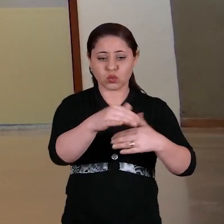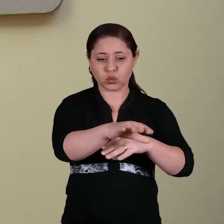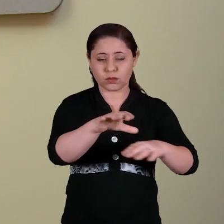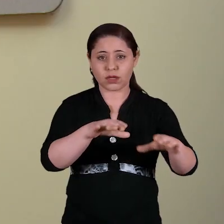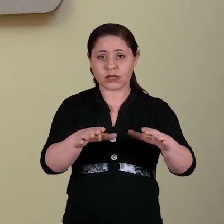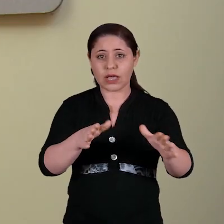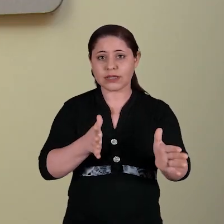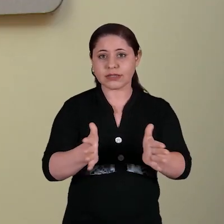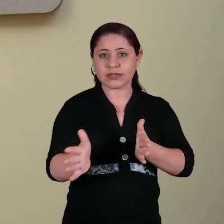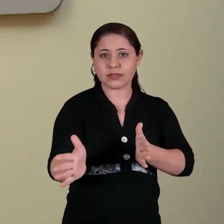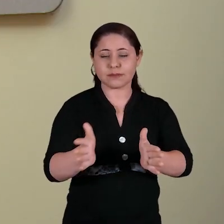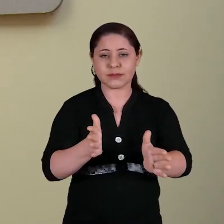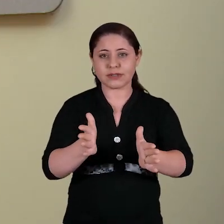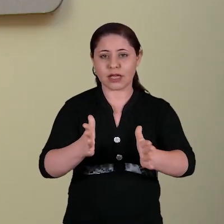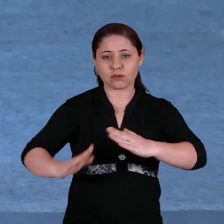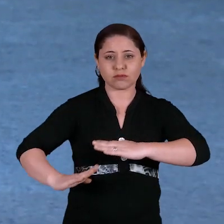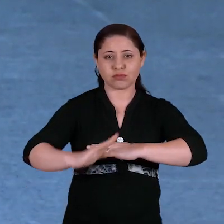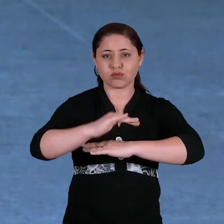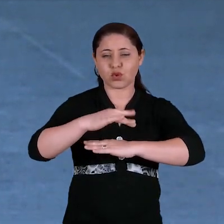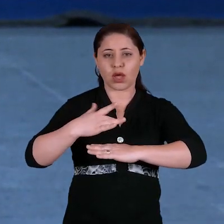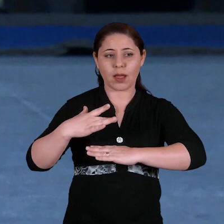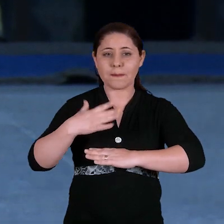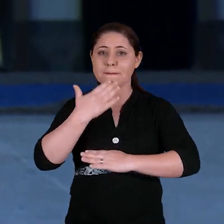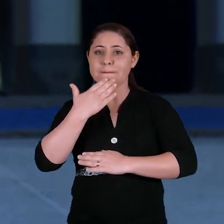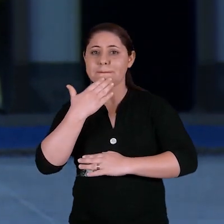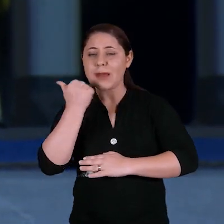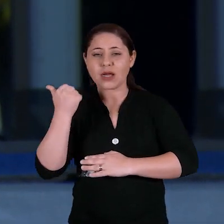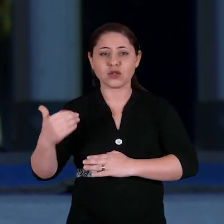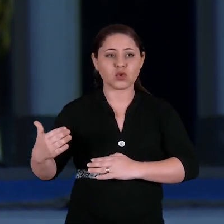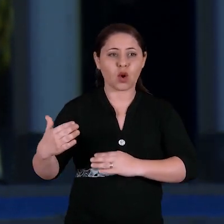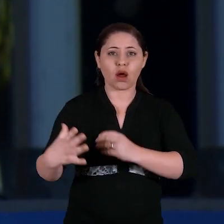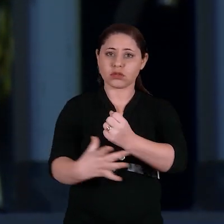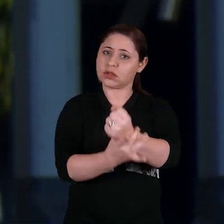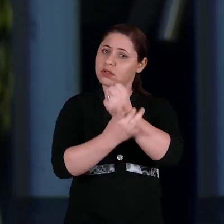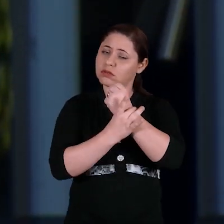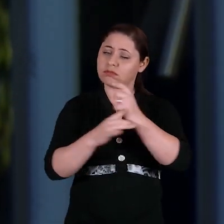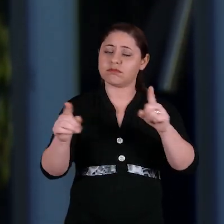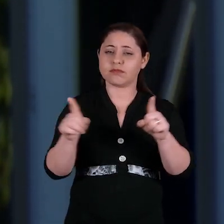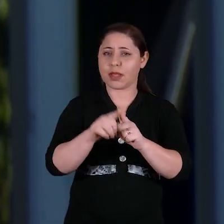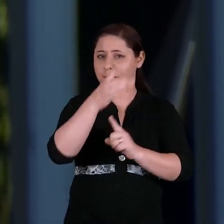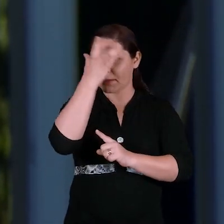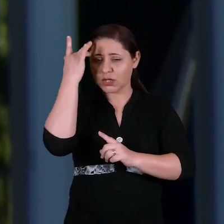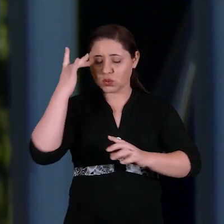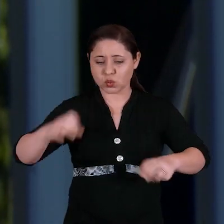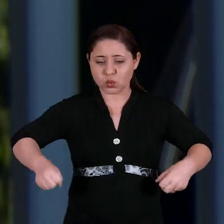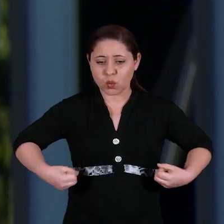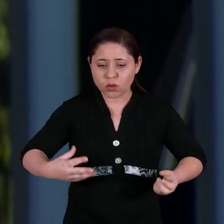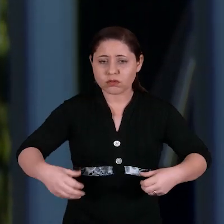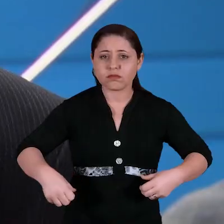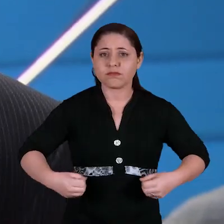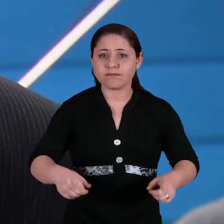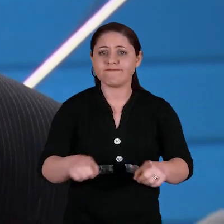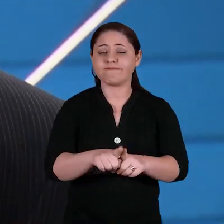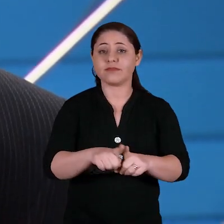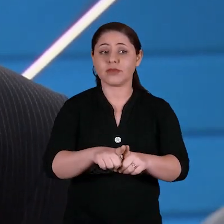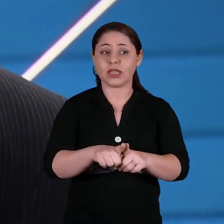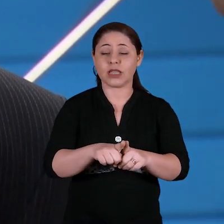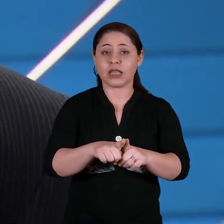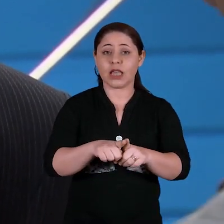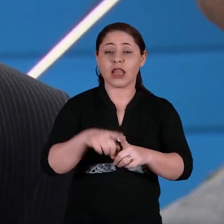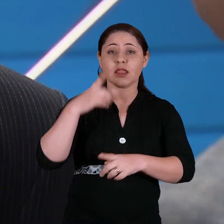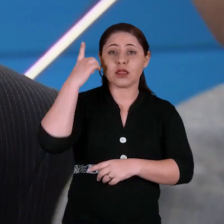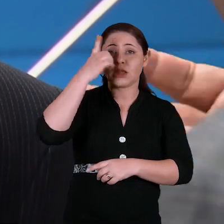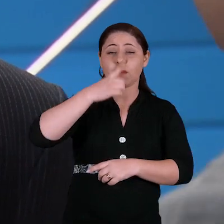de acessibilidade e garantir conforto e segurança às pessoas com mobilidade reduzida. Segundo o deputado